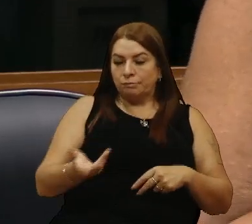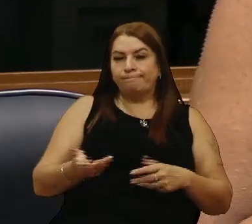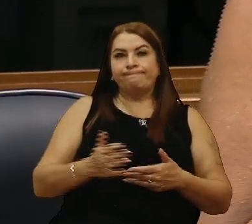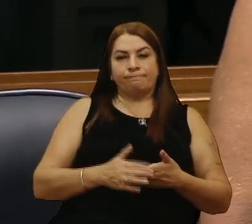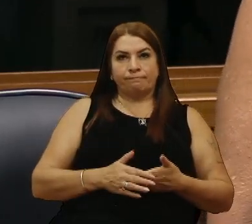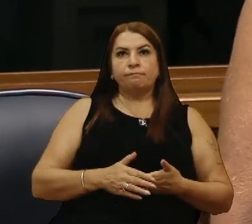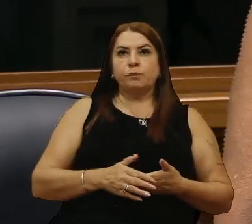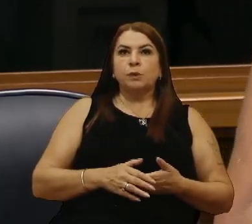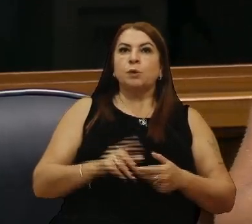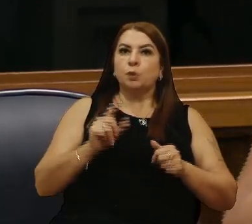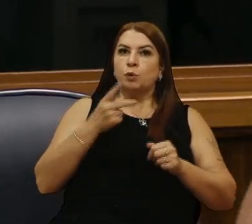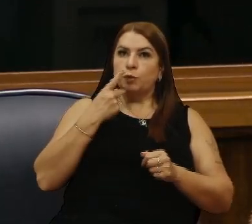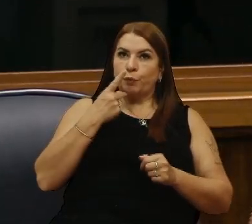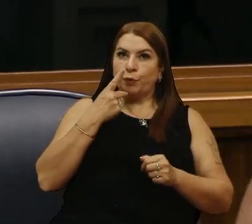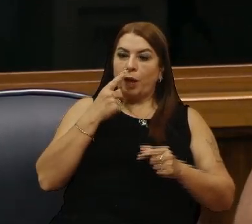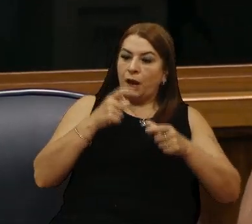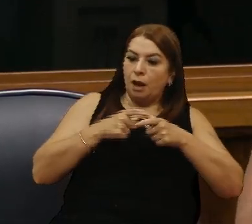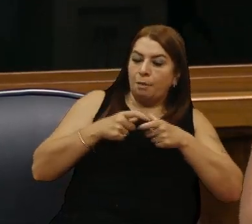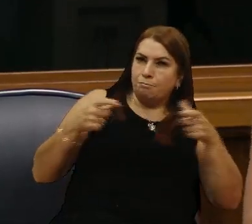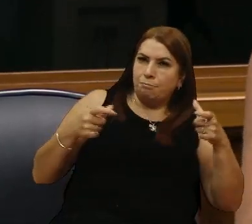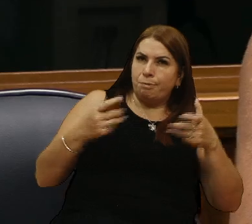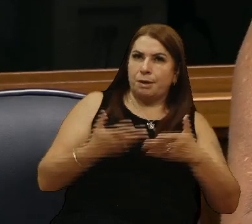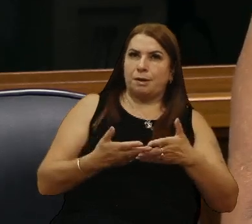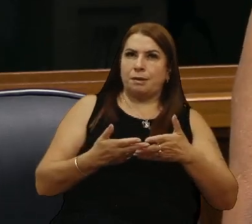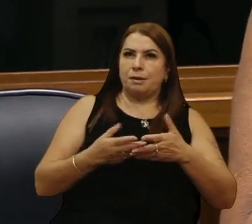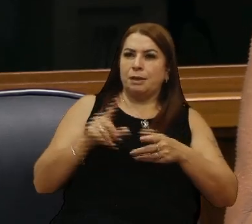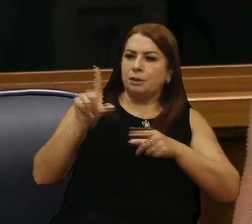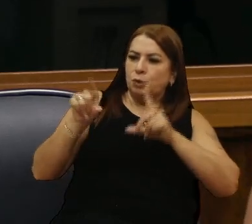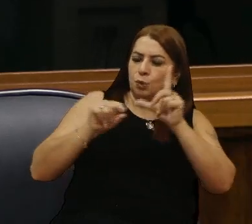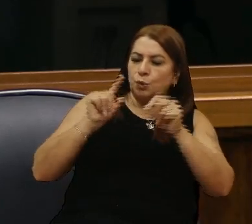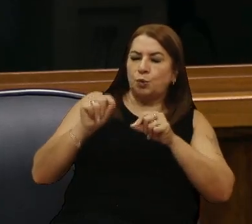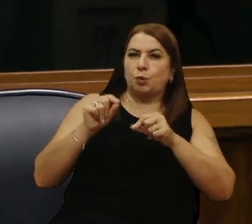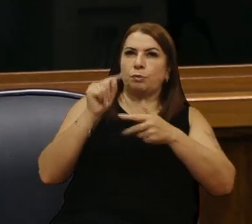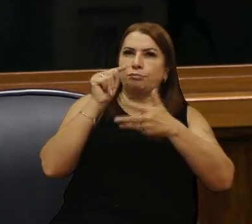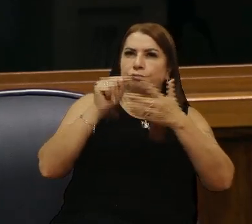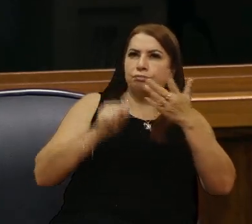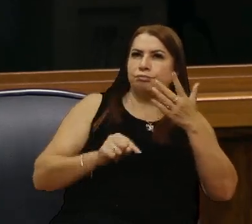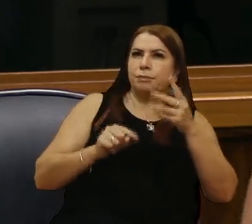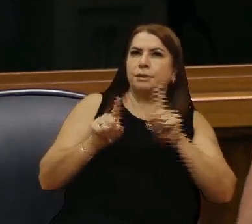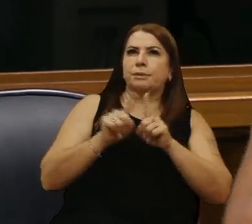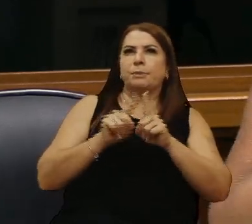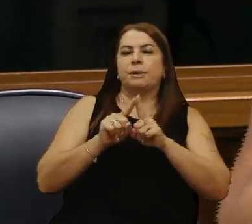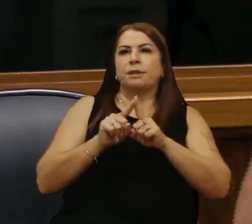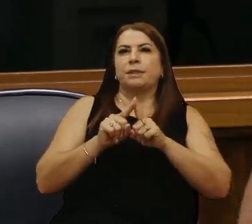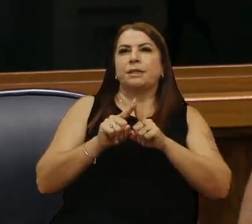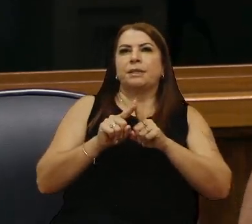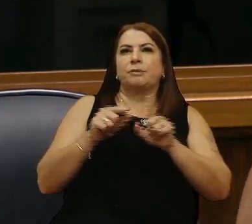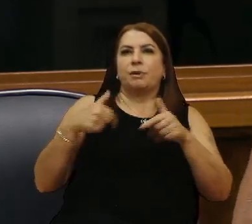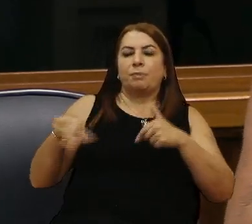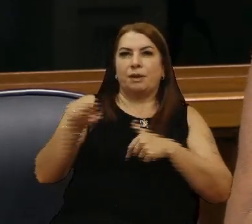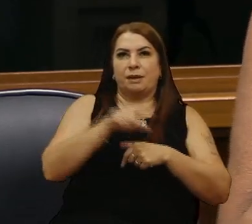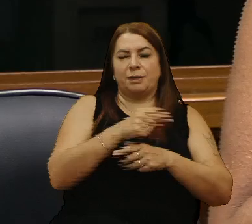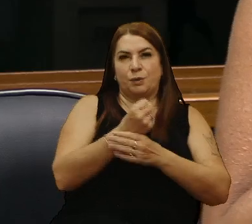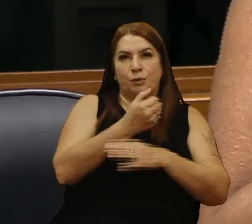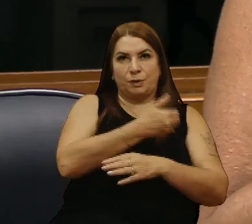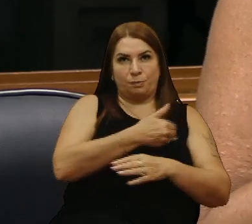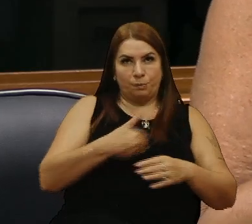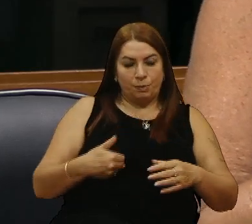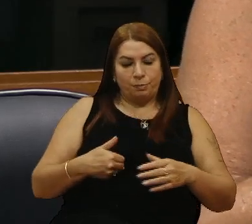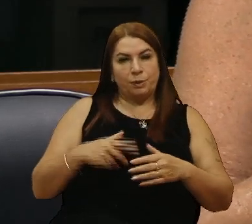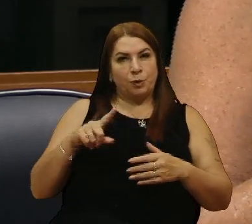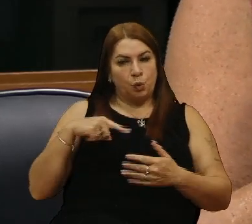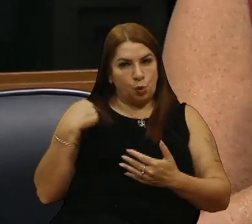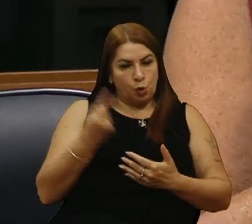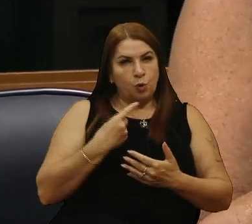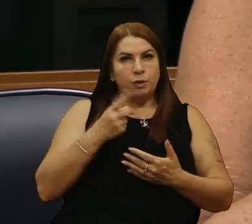Então, quando se fala em ampliar critérios ou questões de efetivo para a segurança pública,